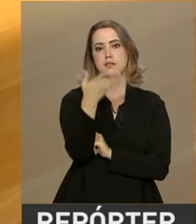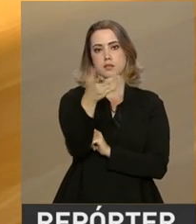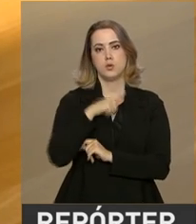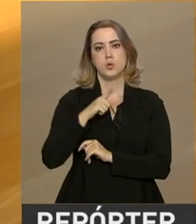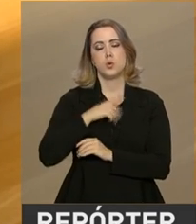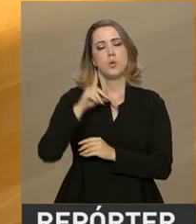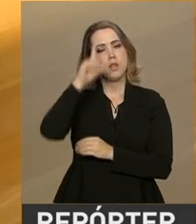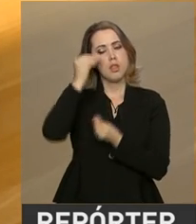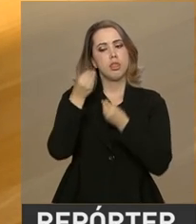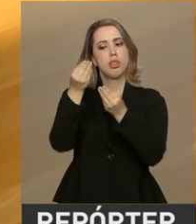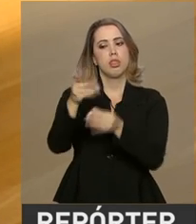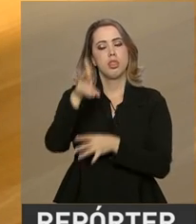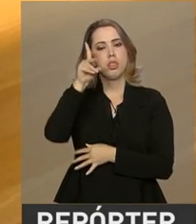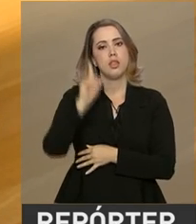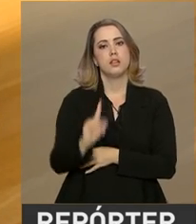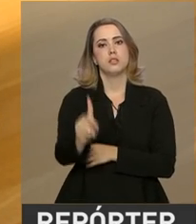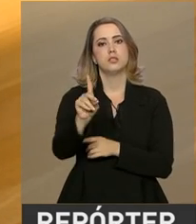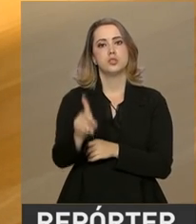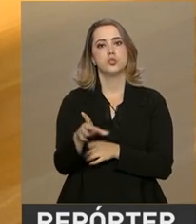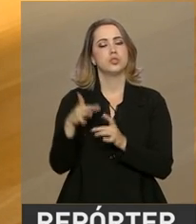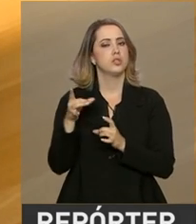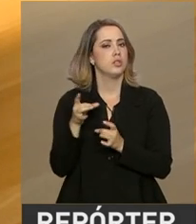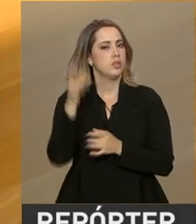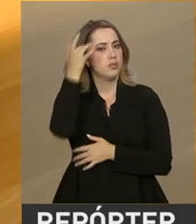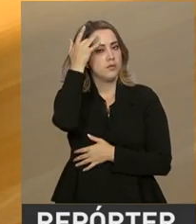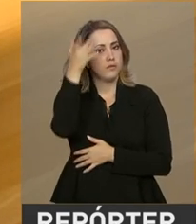inclusão e não criminalizar a migração